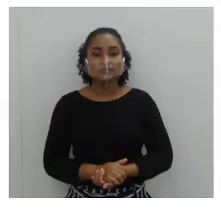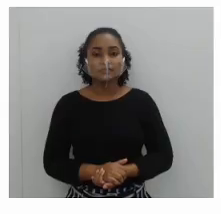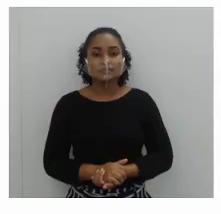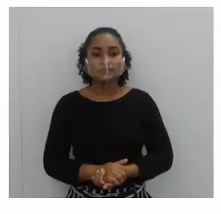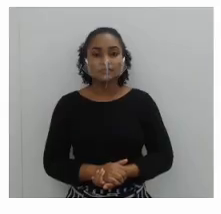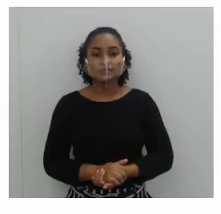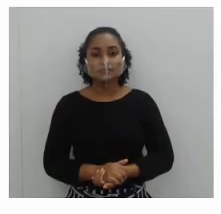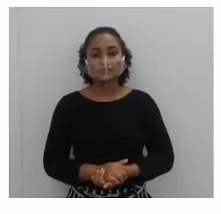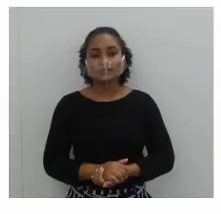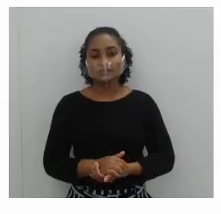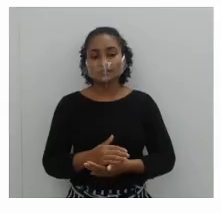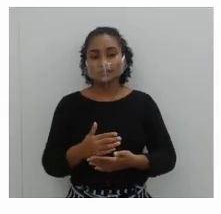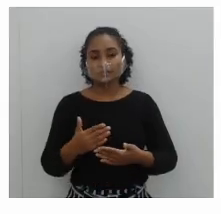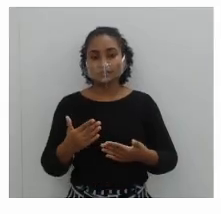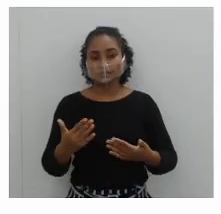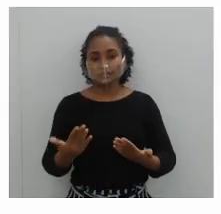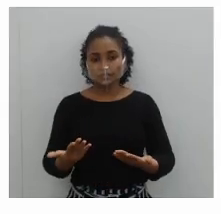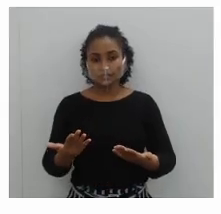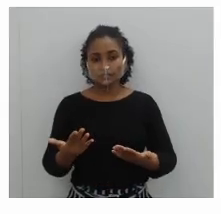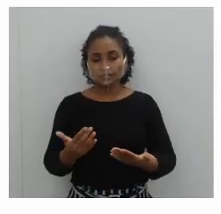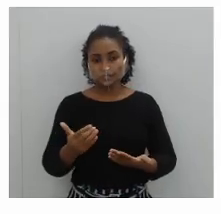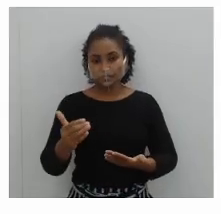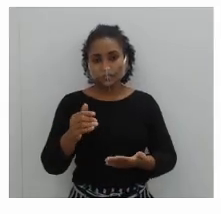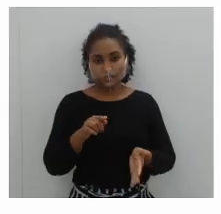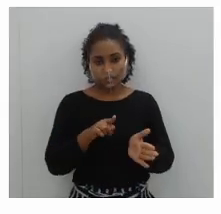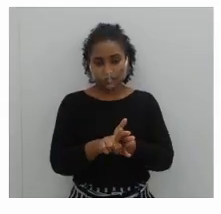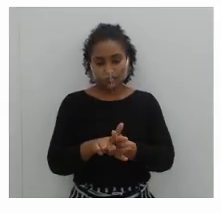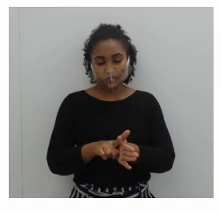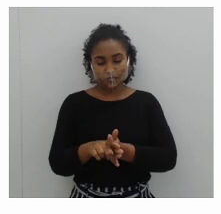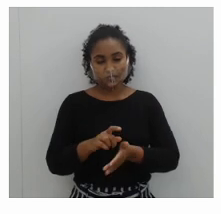Em um poliedro convexo, é o próximo exemplo.